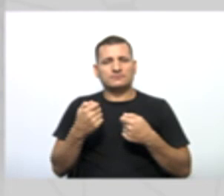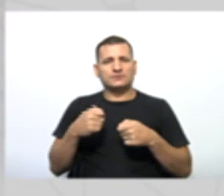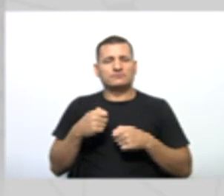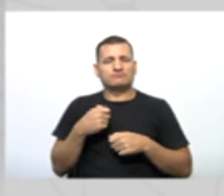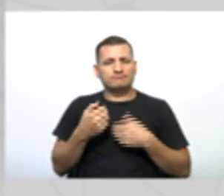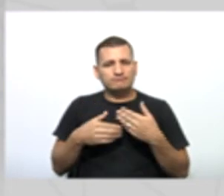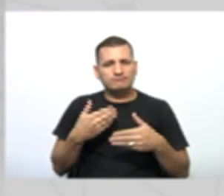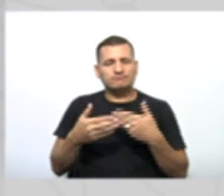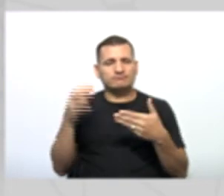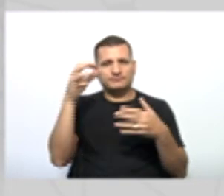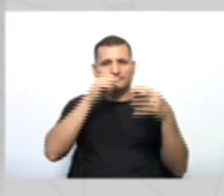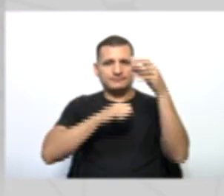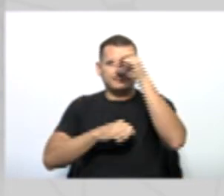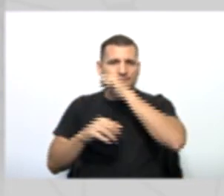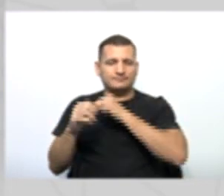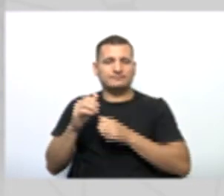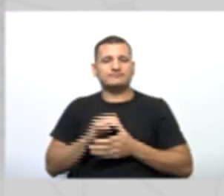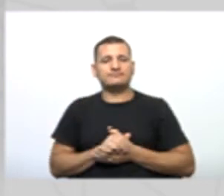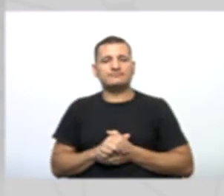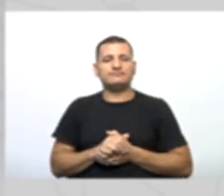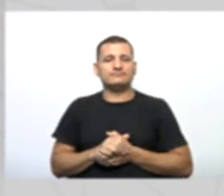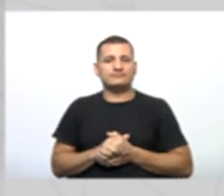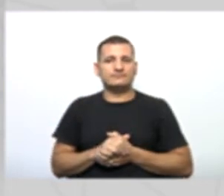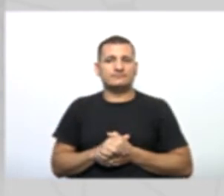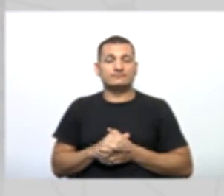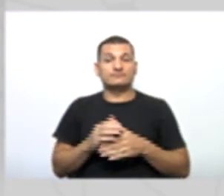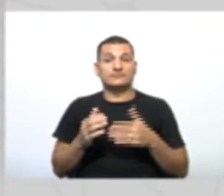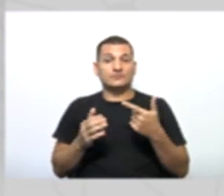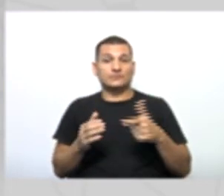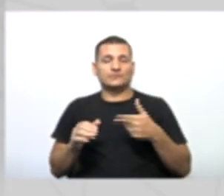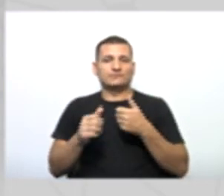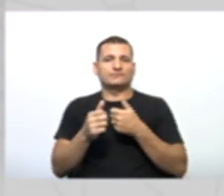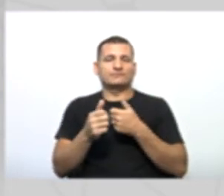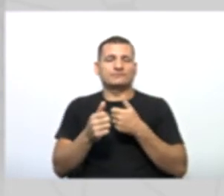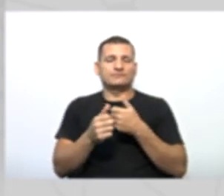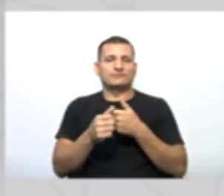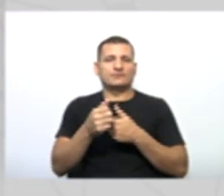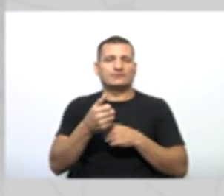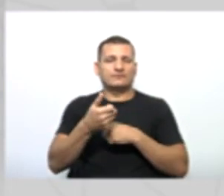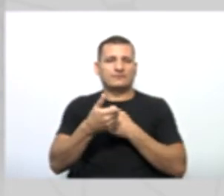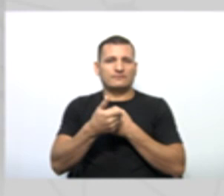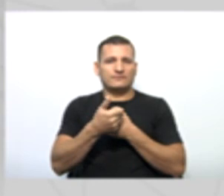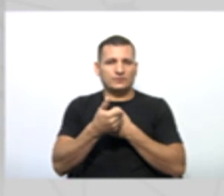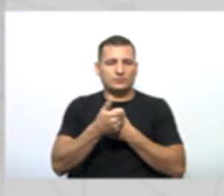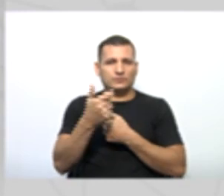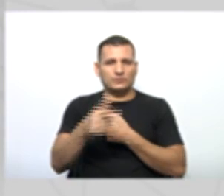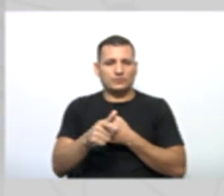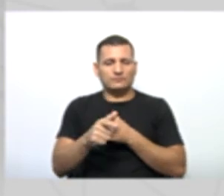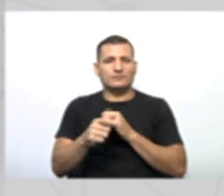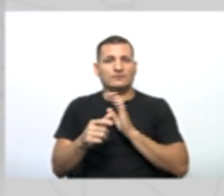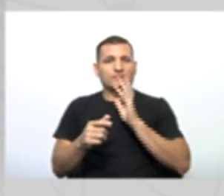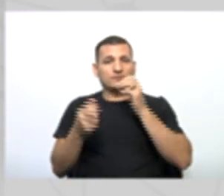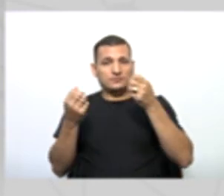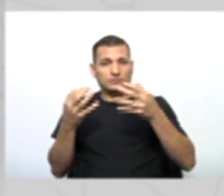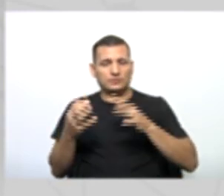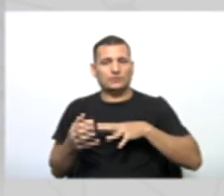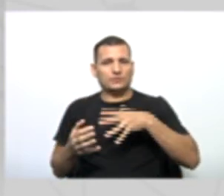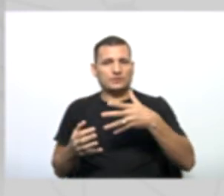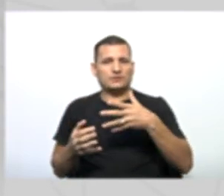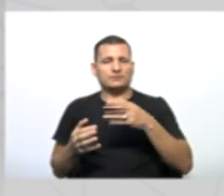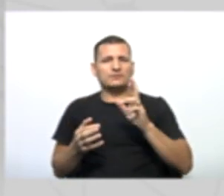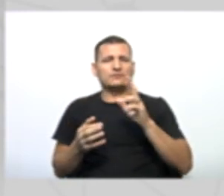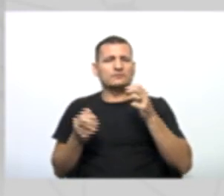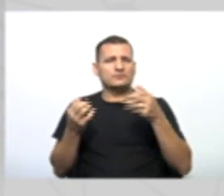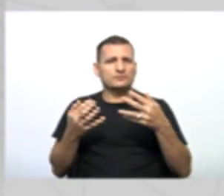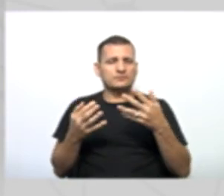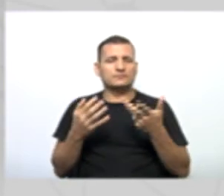quê? Aprendidas. E agora, professor, estamos falando de virtude de novo. Ó. Já falamos bastante de virtudes, demos exemplo da coragem, e quem disse isso